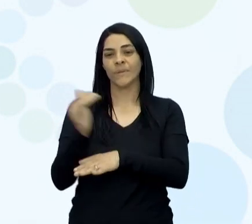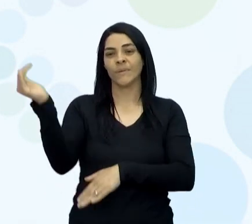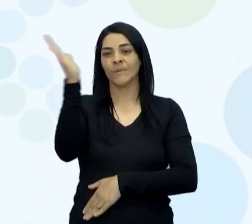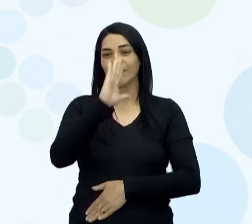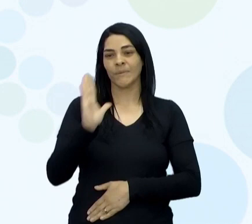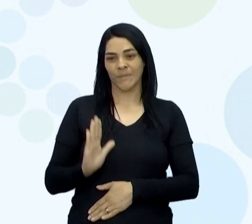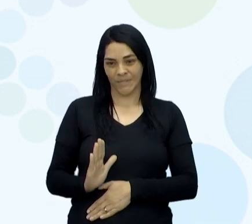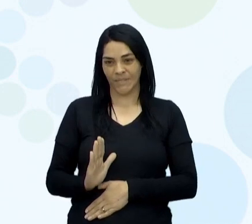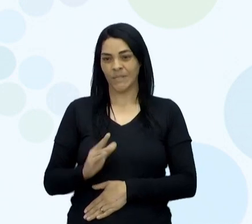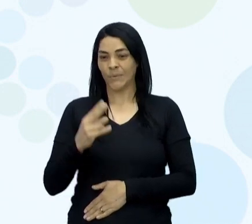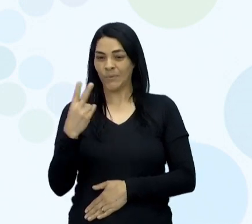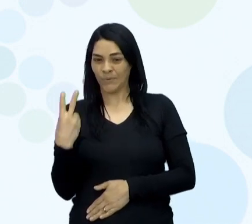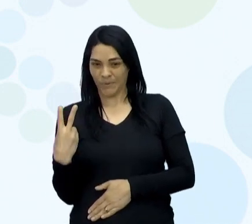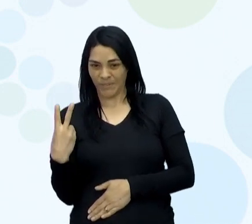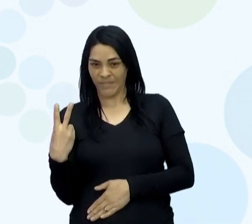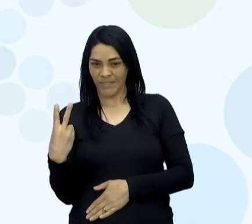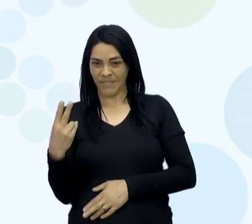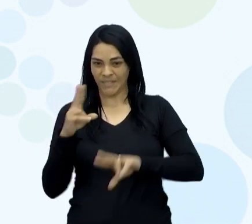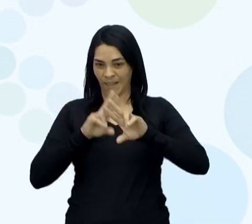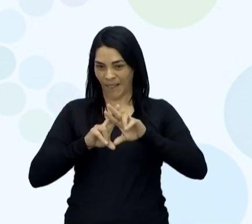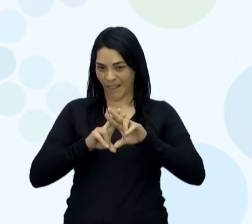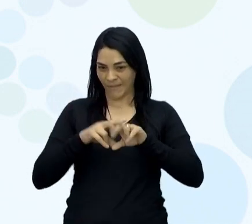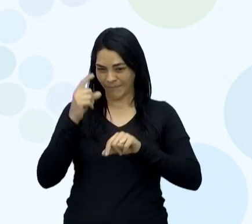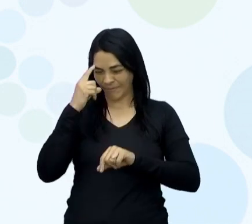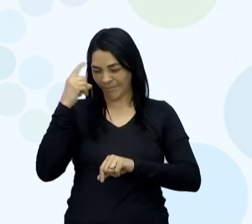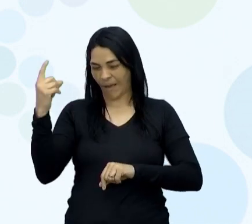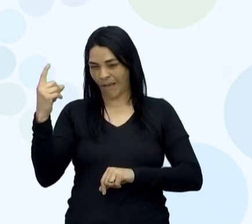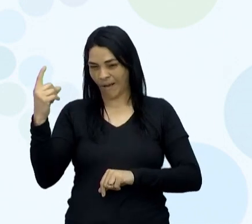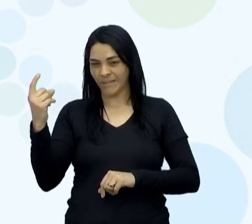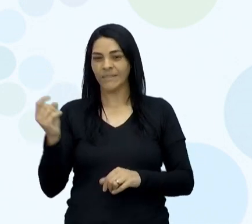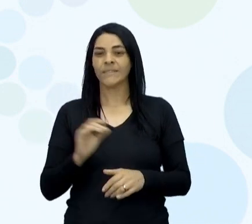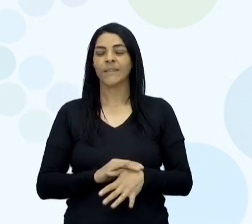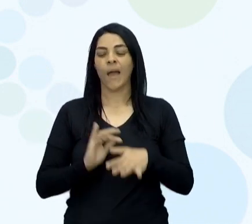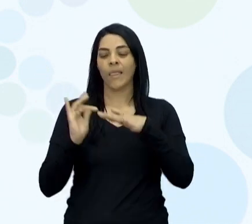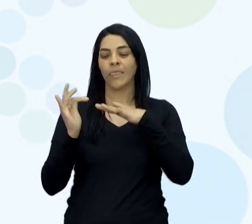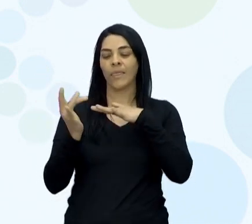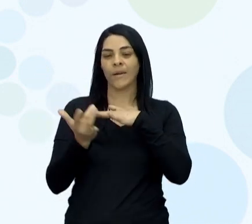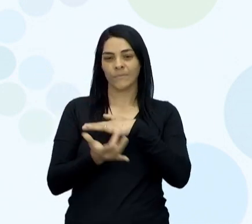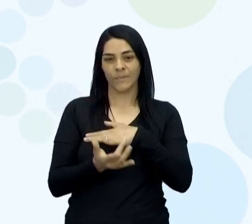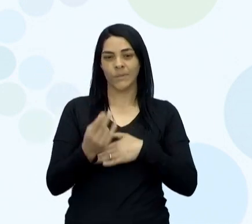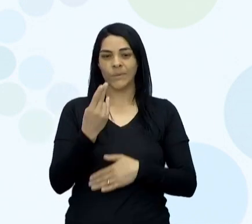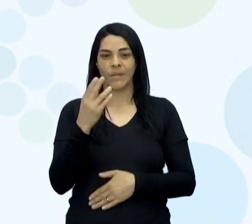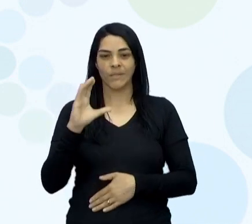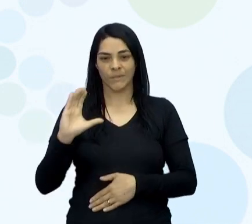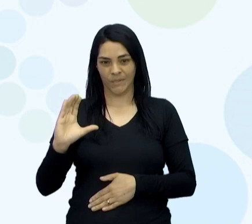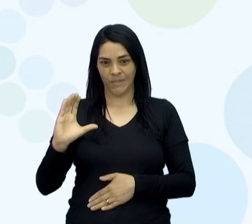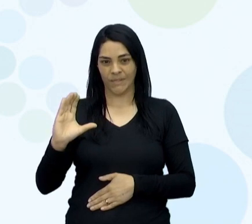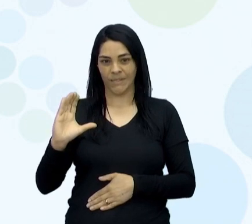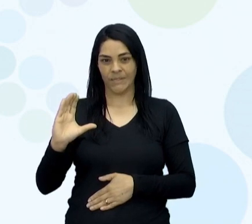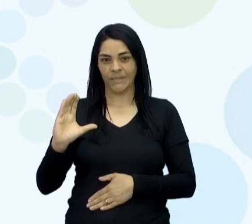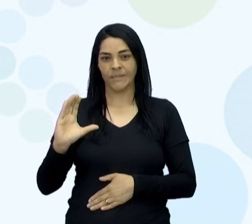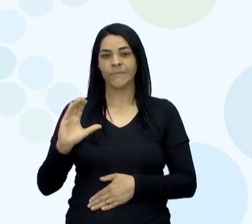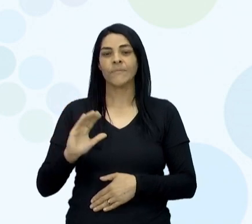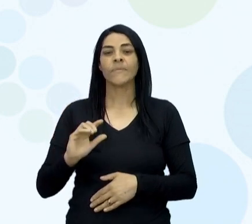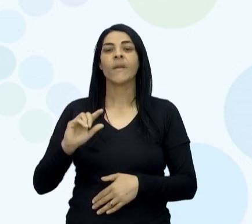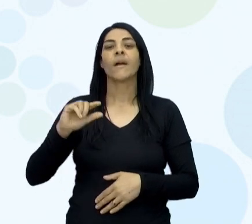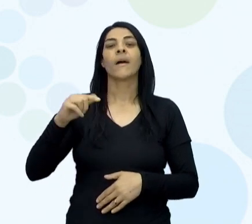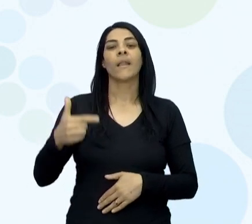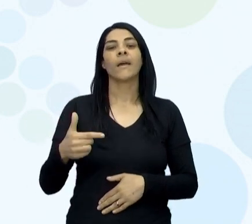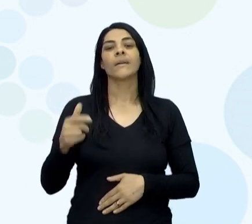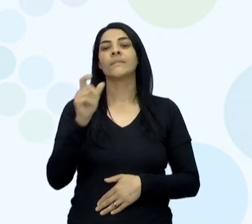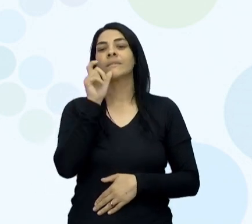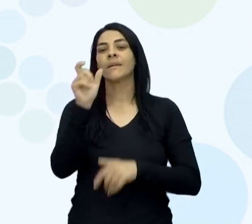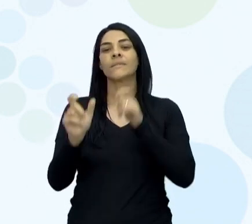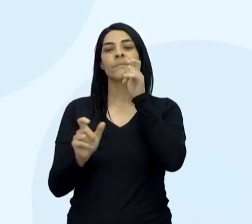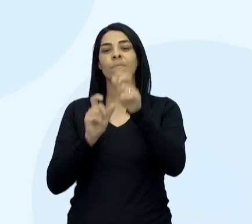Marcel, aprofundamento, hashtag se liga na mídia, unidade curricular, muito além das palavras, componente curricular, Clube de